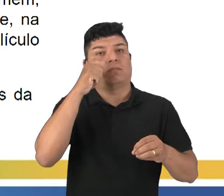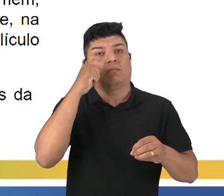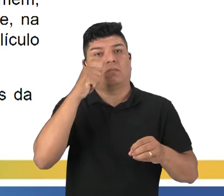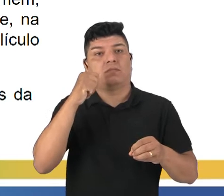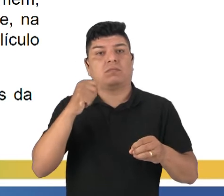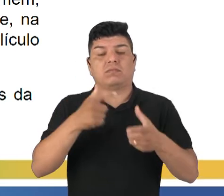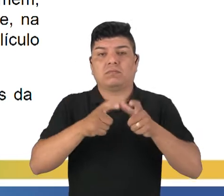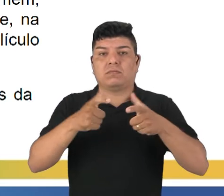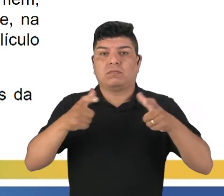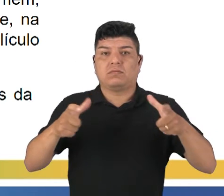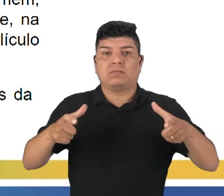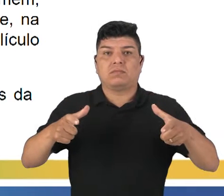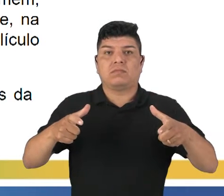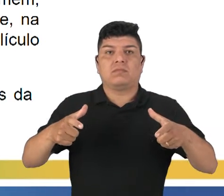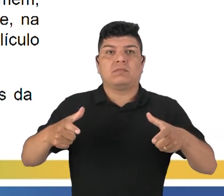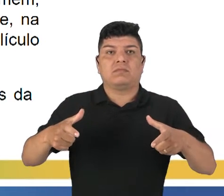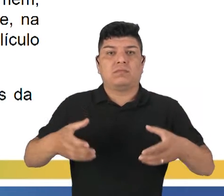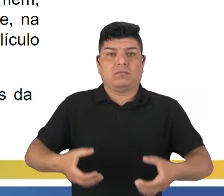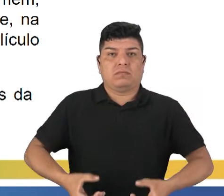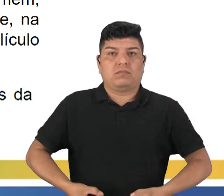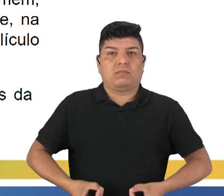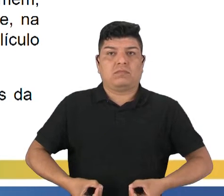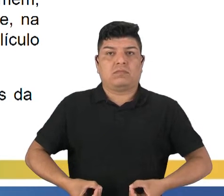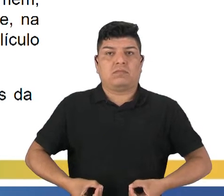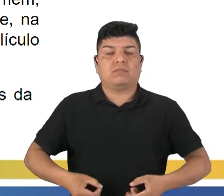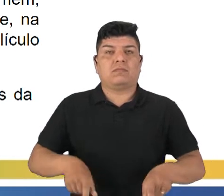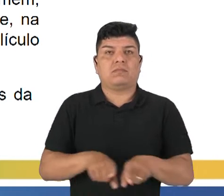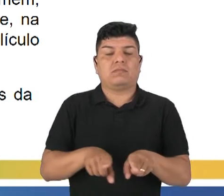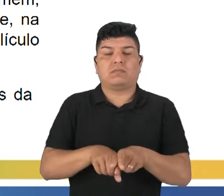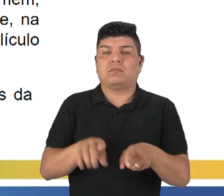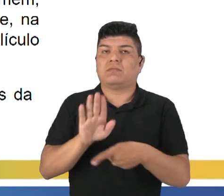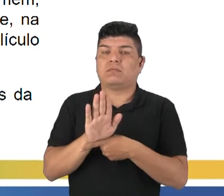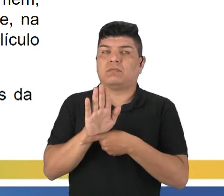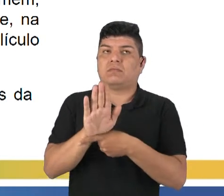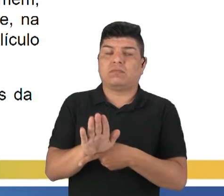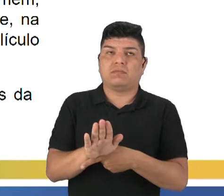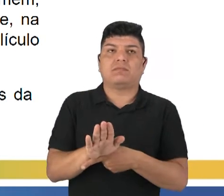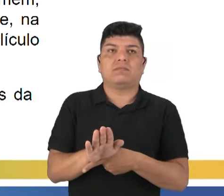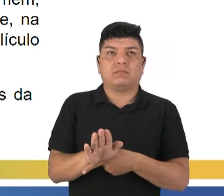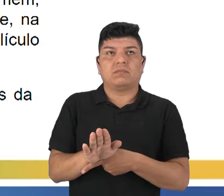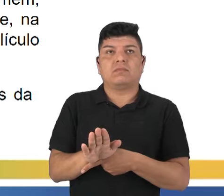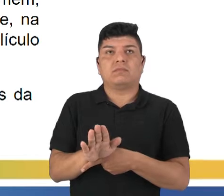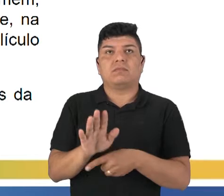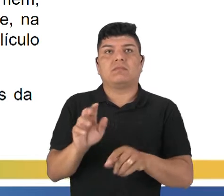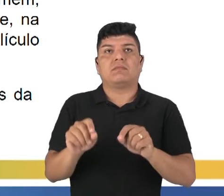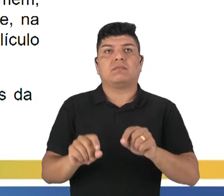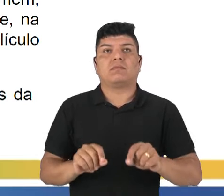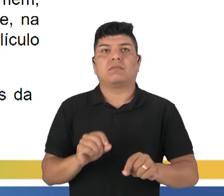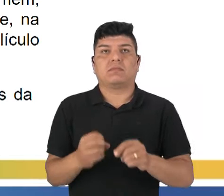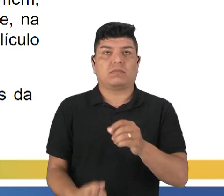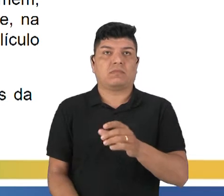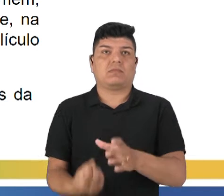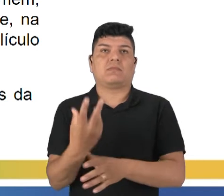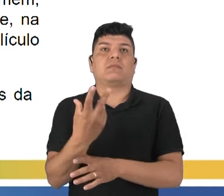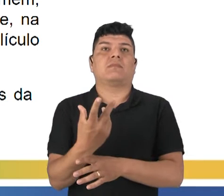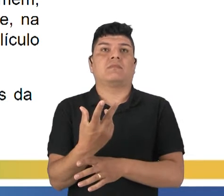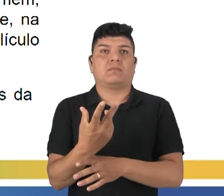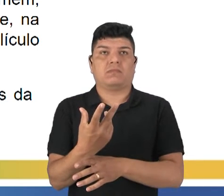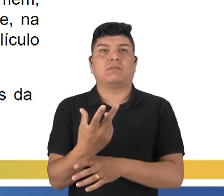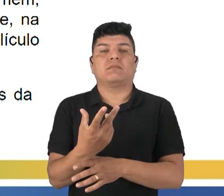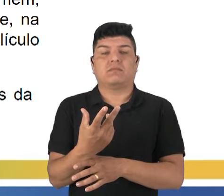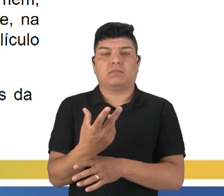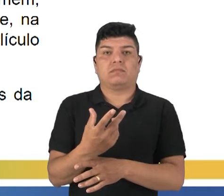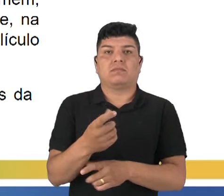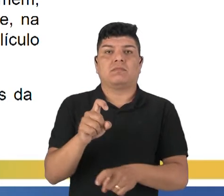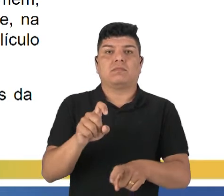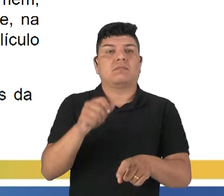dos folículos ovarianos, além de também ajudar no caso da formação da sexualidade,